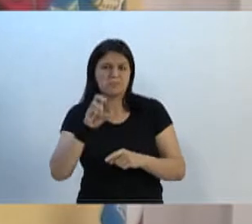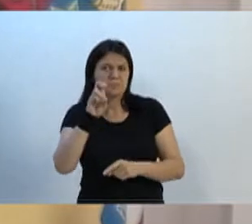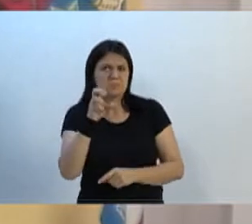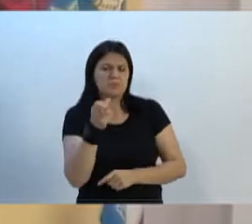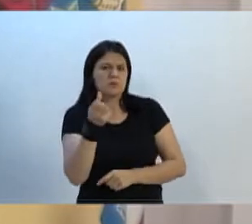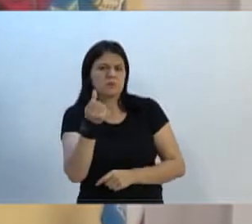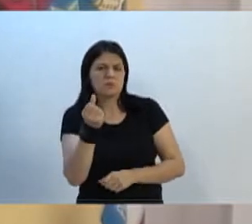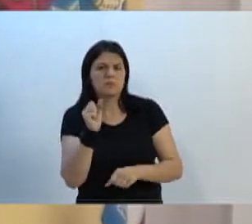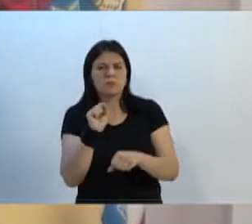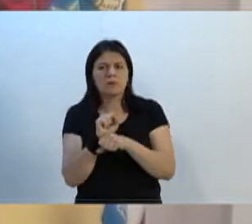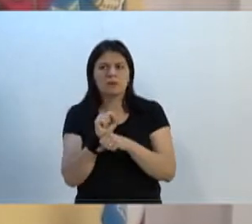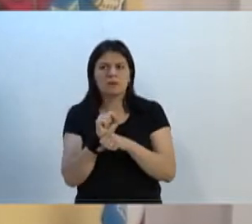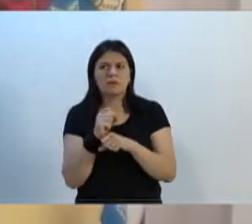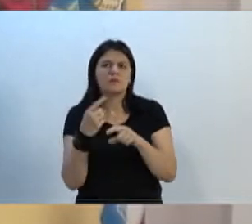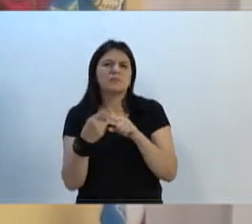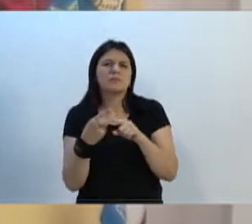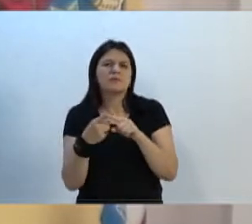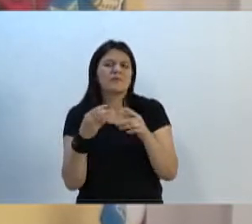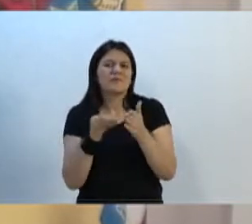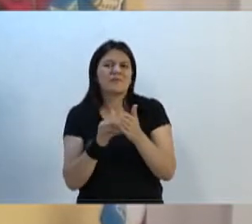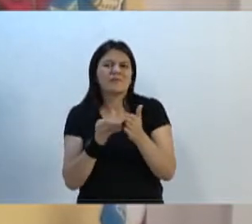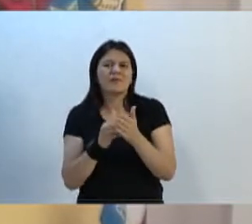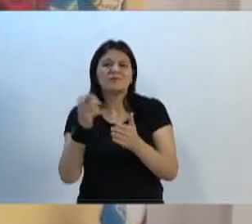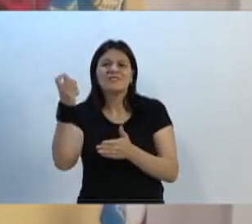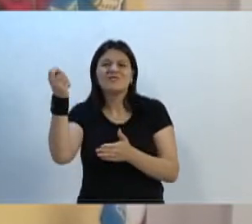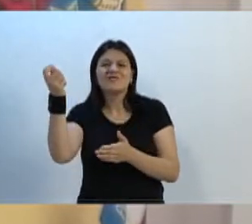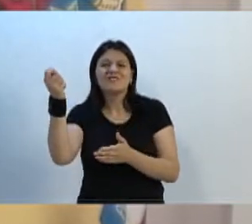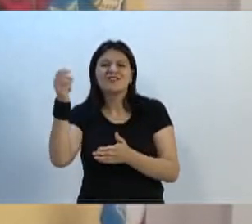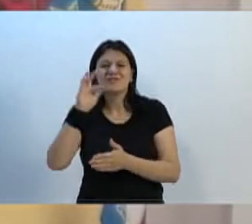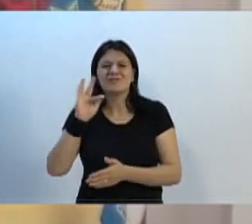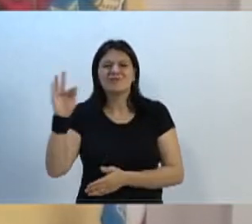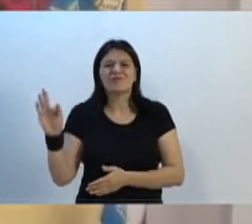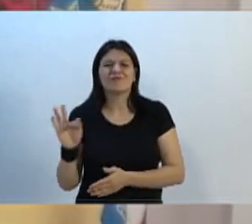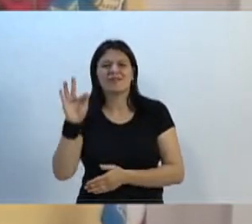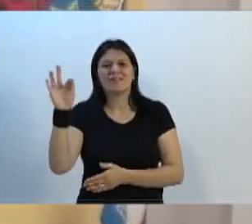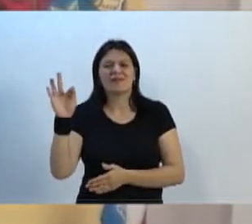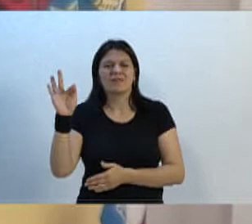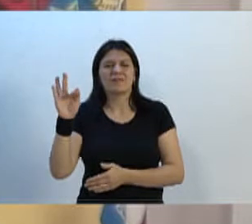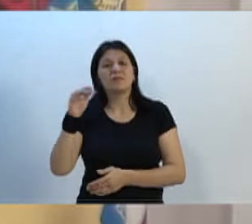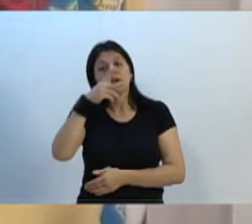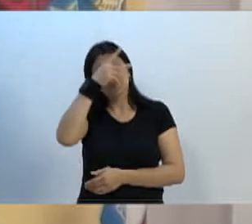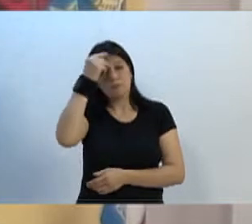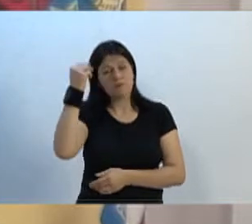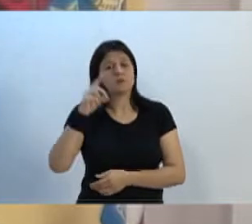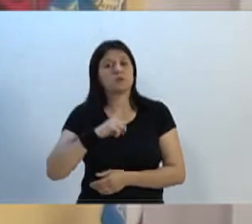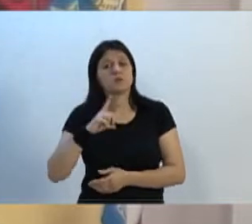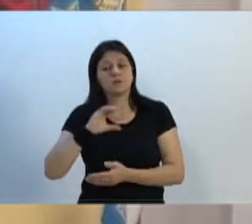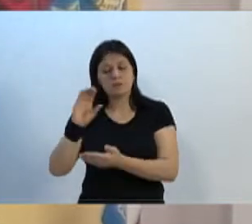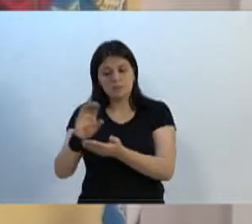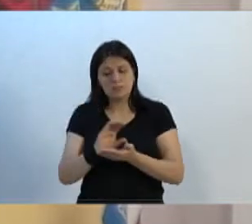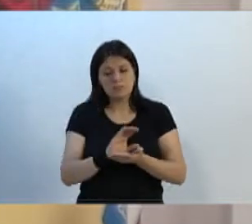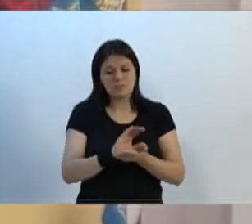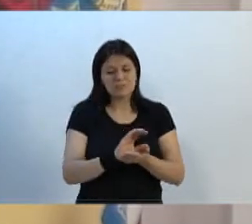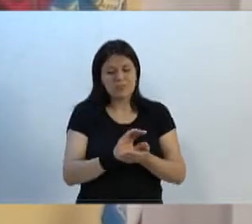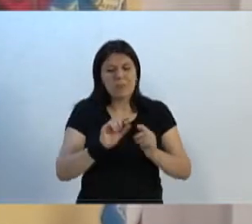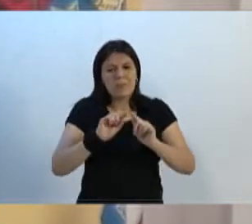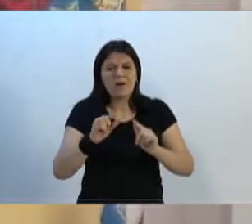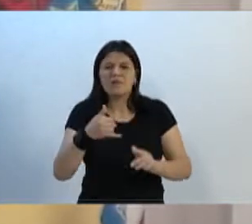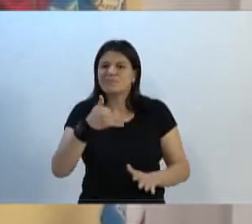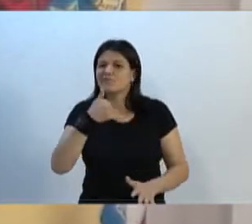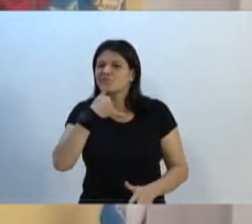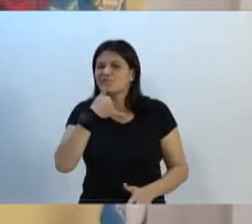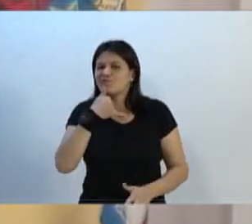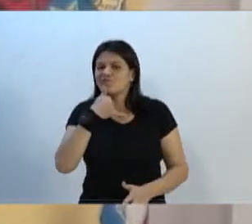por falta da contrapartida do governo federal prefeitura tem um recurso necessário da sua parte mas infelizmente